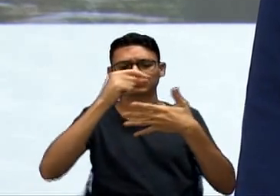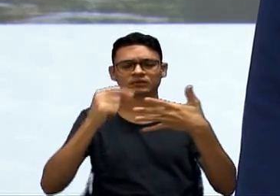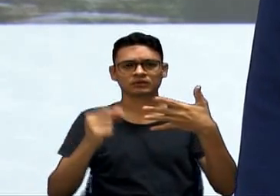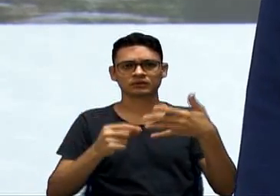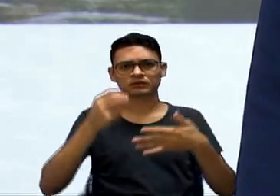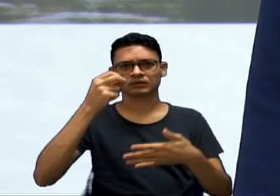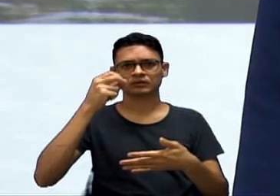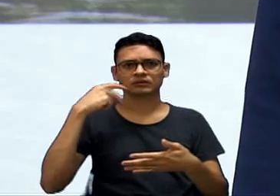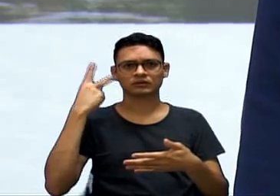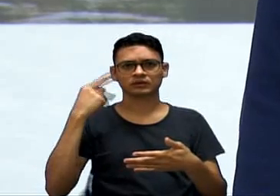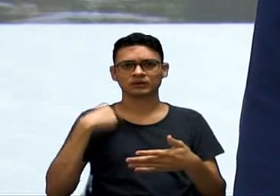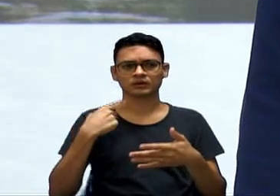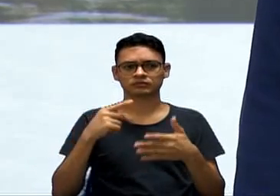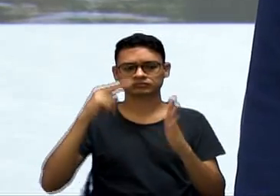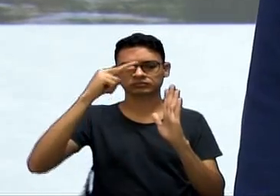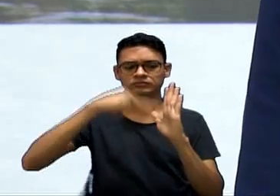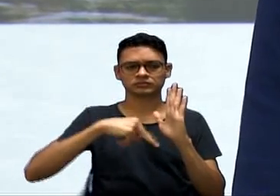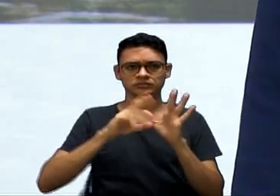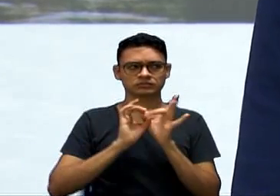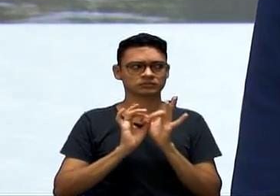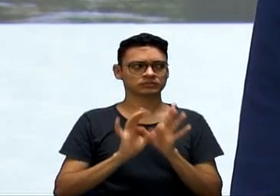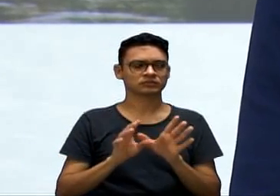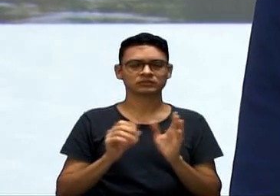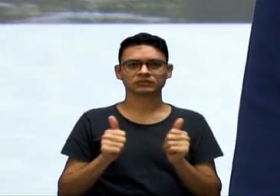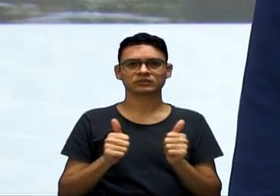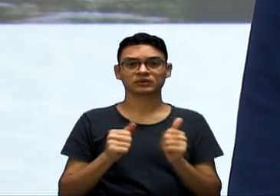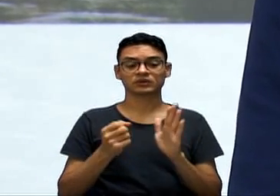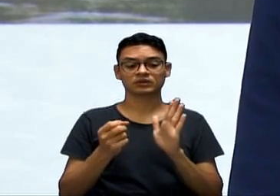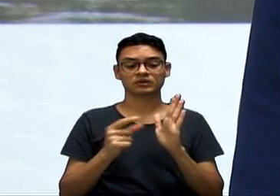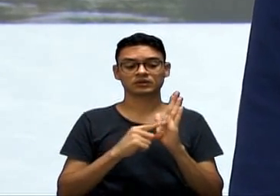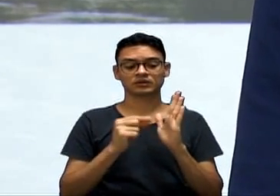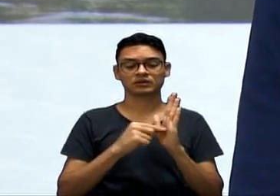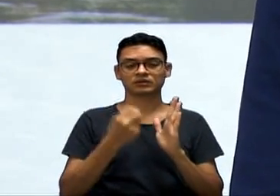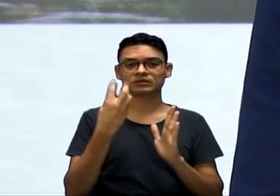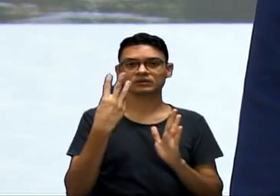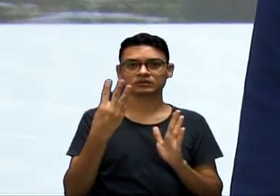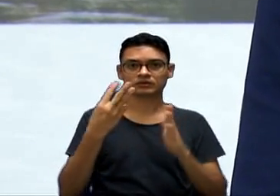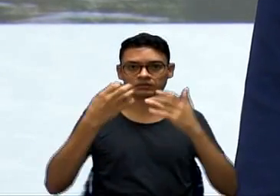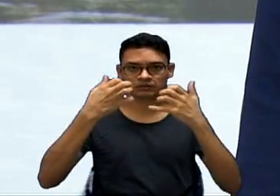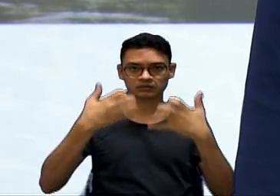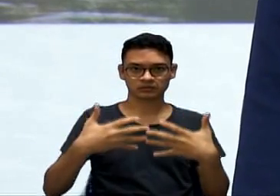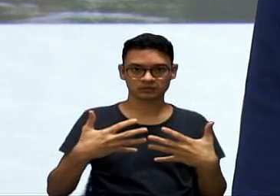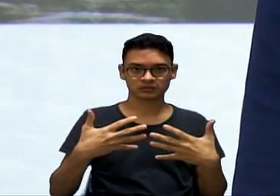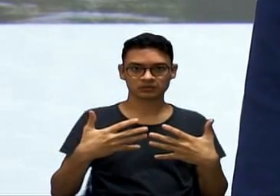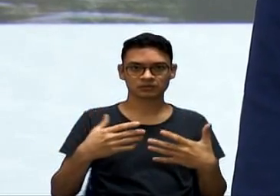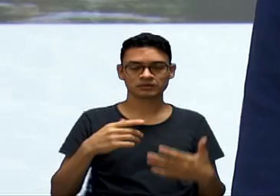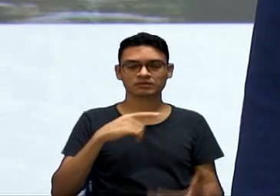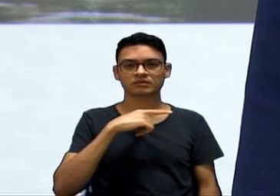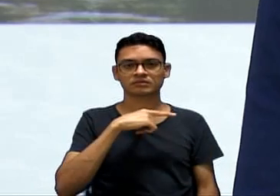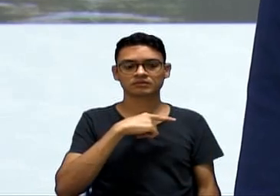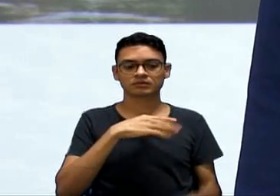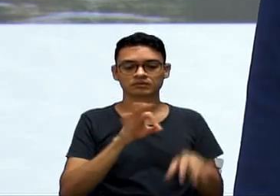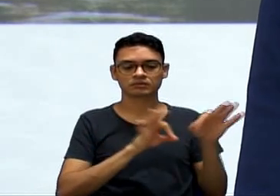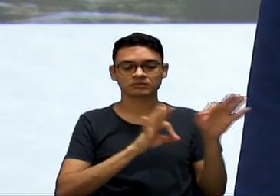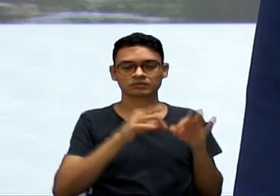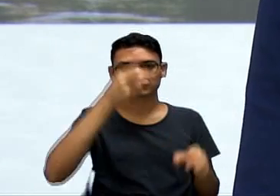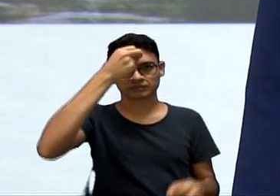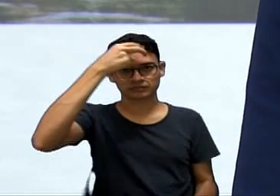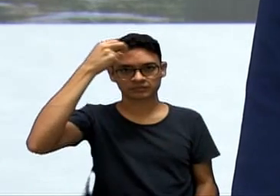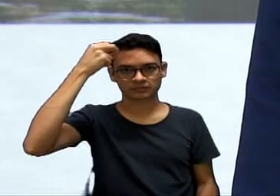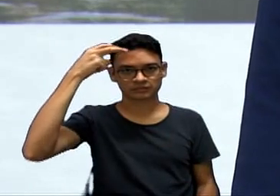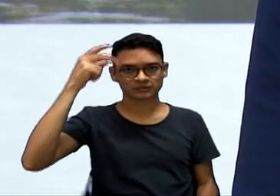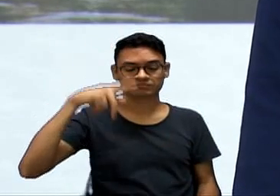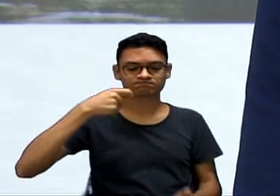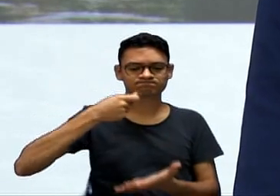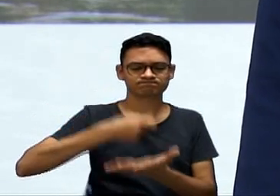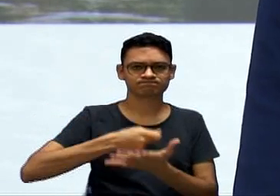Eu vou terminar de ler. O texto do artigo 3º, ao dispor sobre a organização do Executivo, impondo-lhe